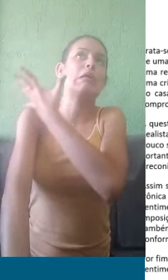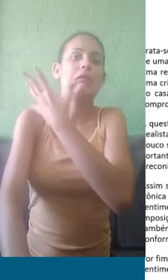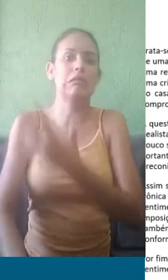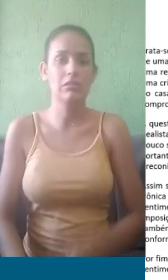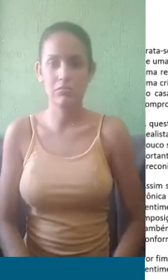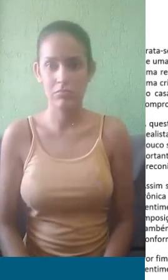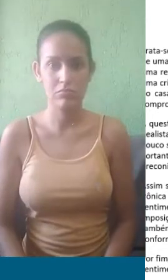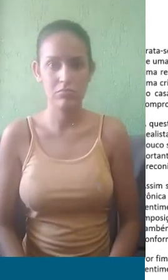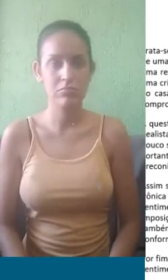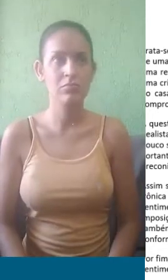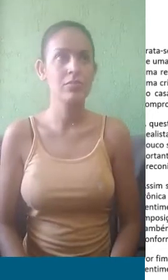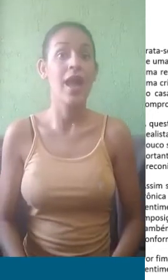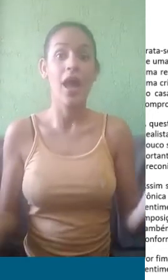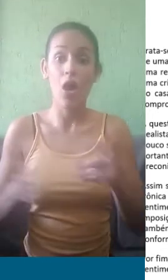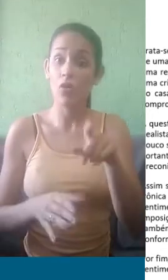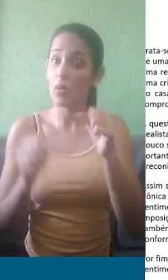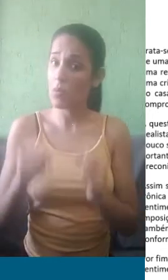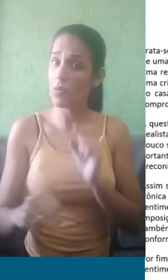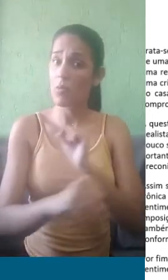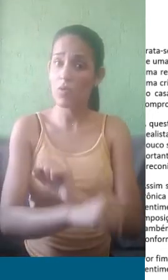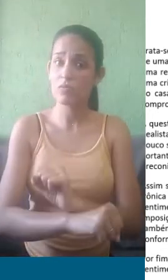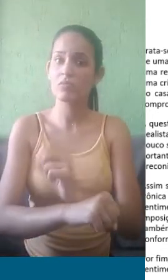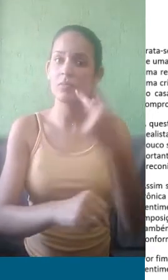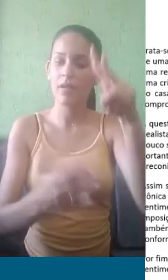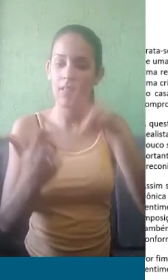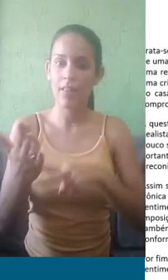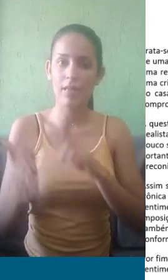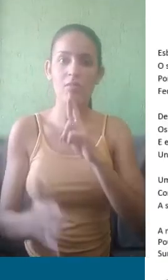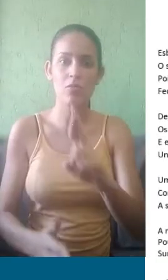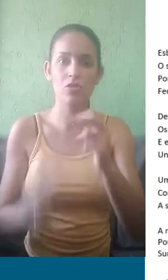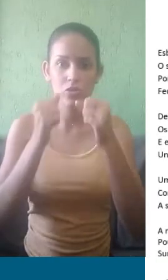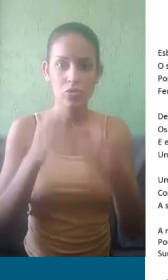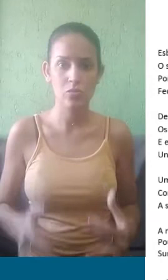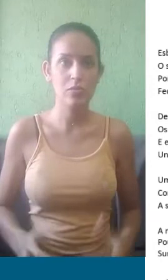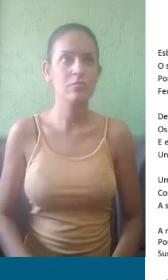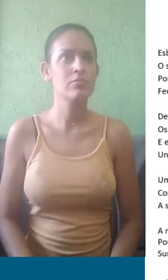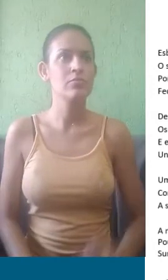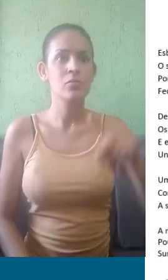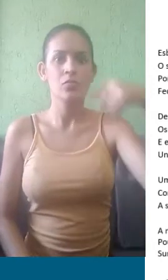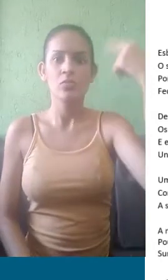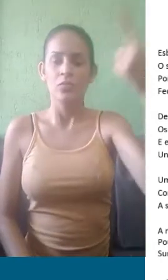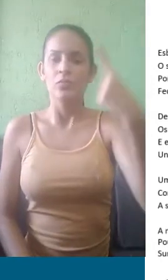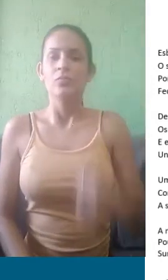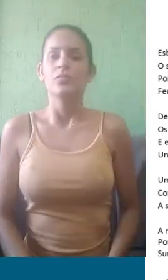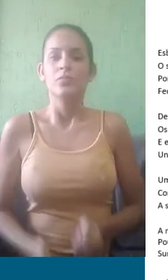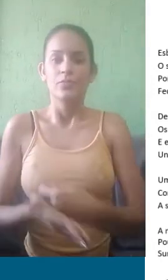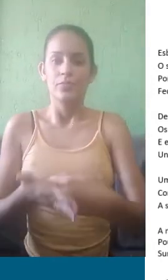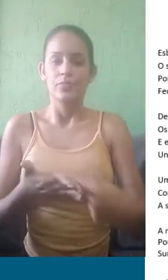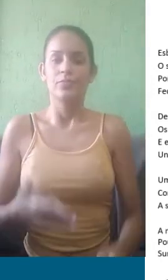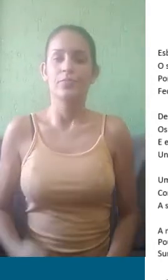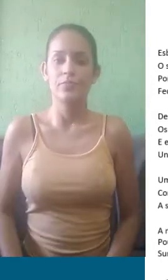no vídeo e consultar com bastante atenção o nosso gabarito comentado. A nossa próxima questão é sobre o